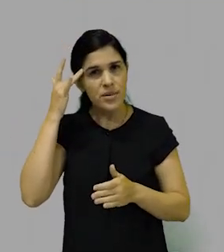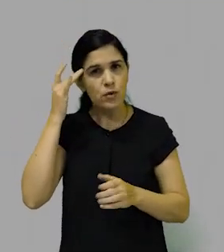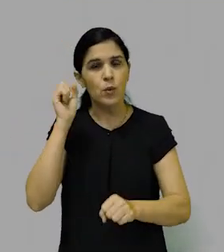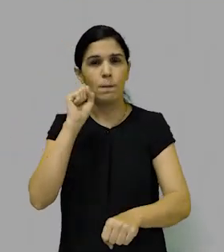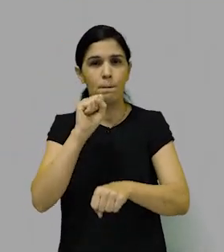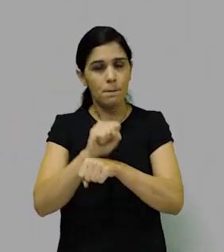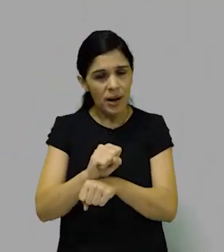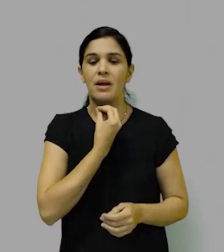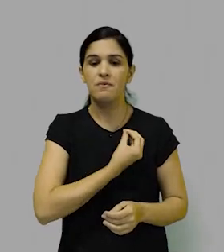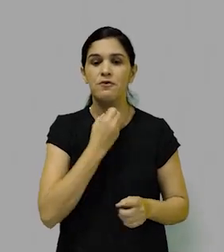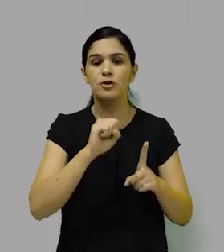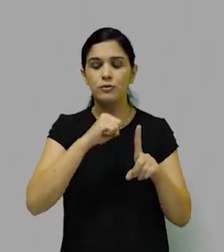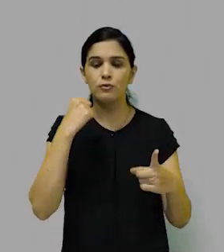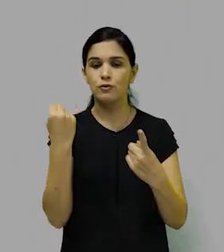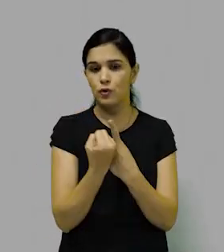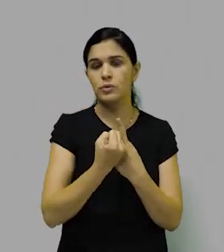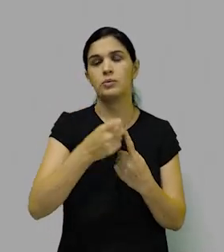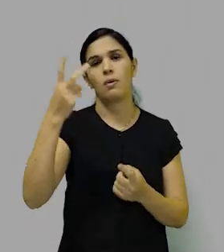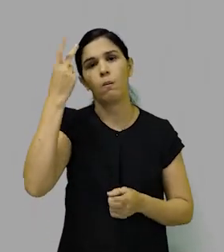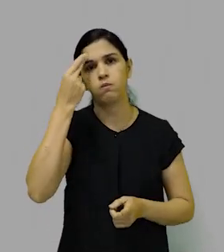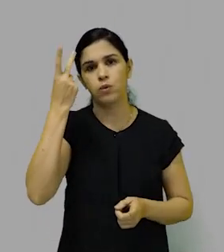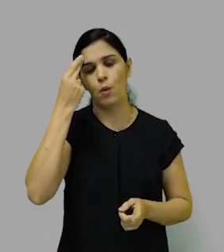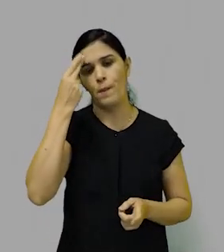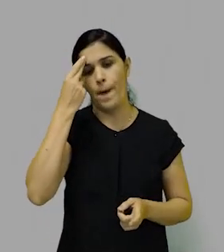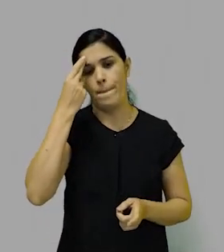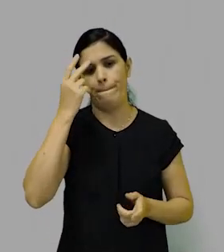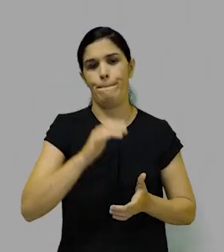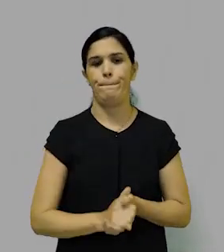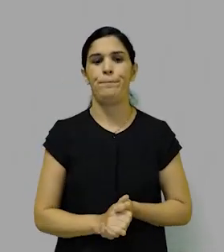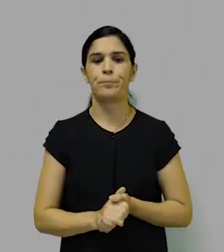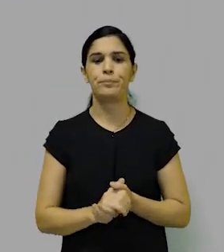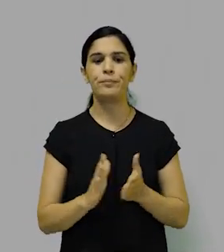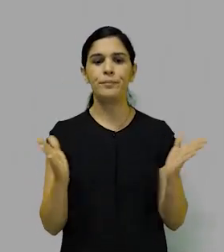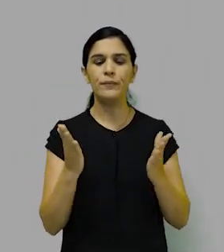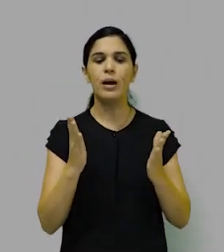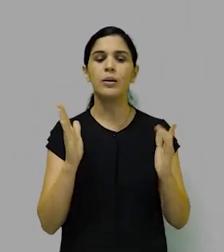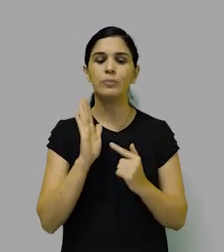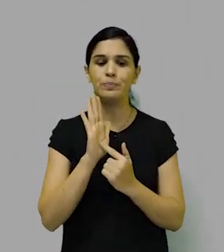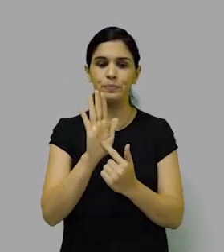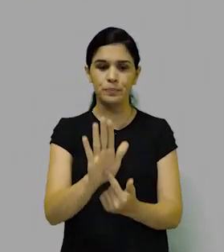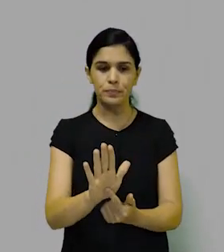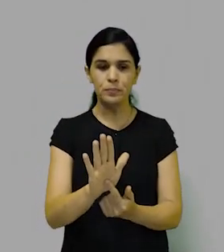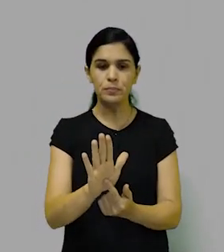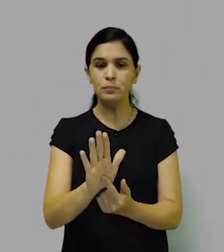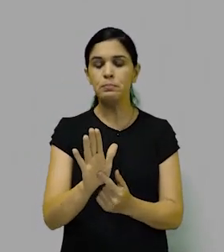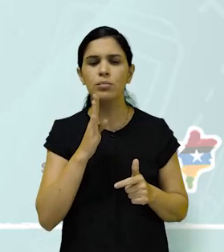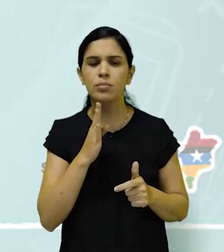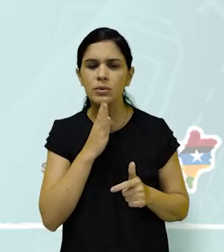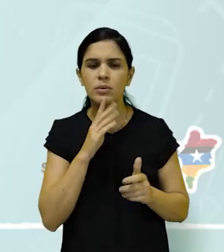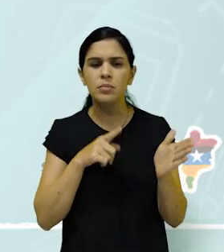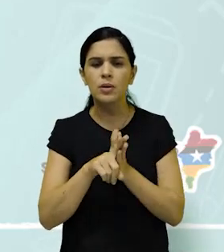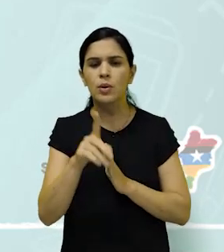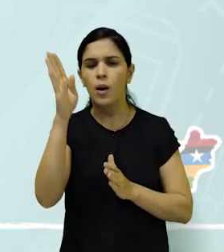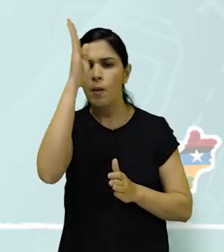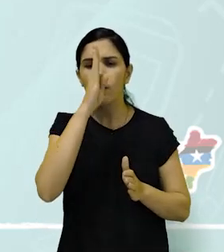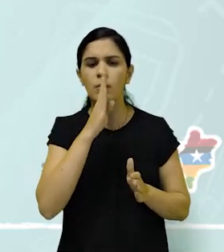que ele simplesmente dá o descanso a essa musculatura, ele vai estar tendo essa recuperação